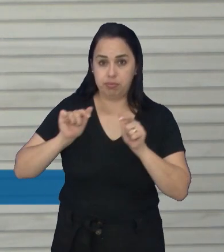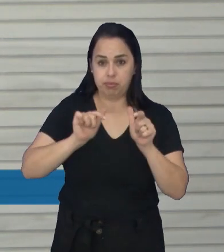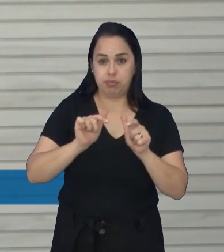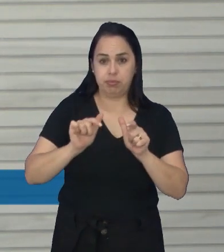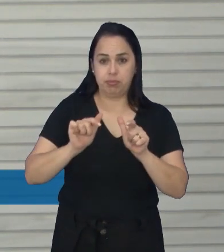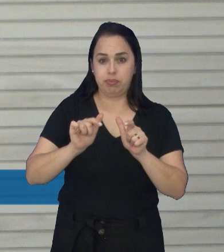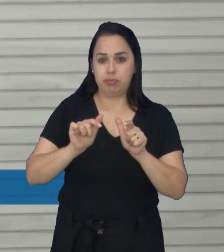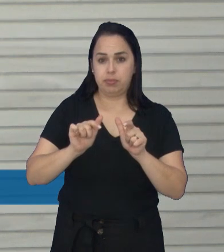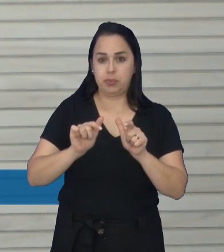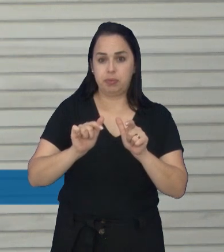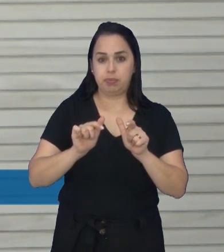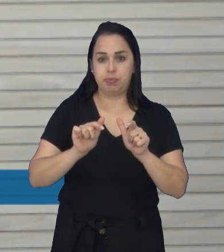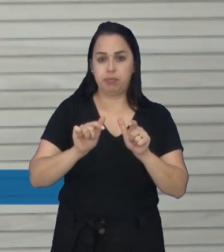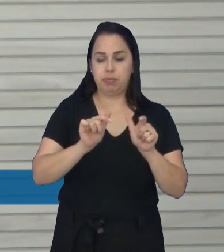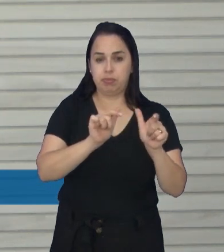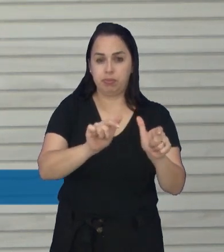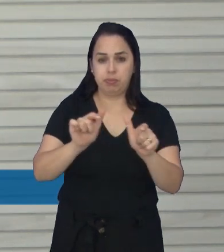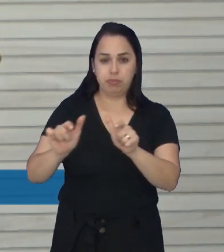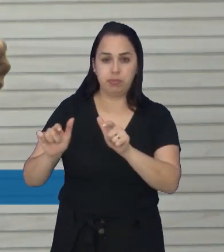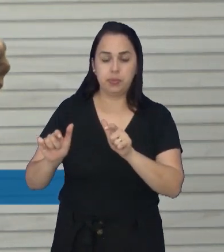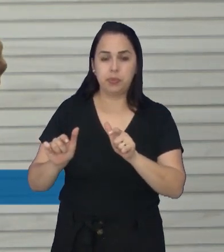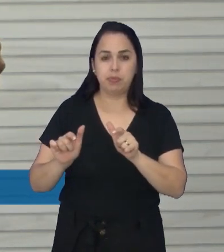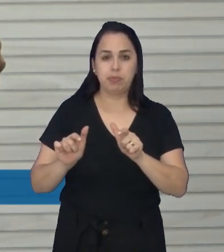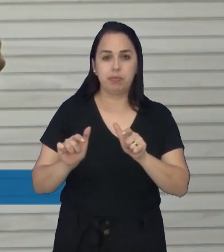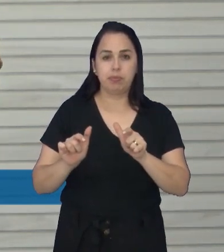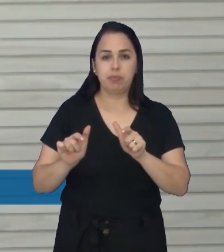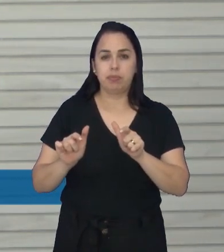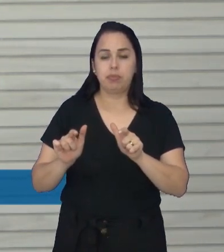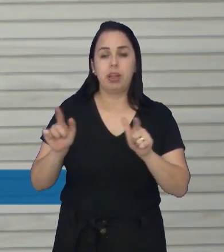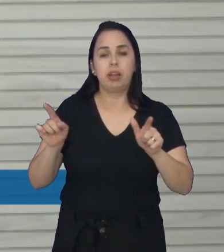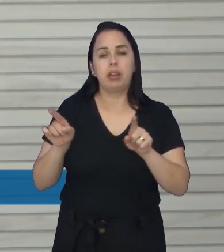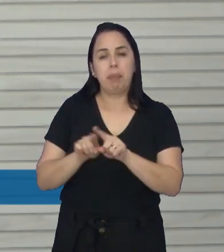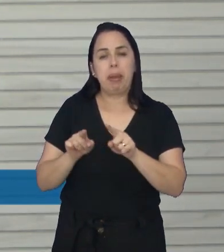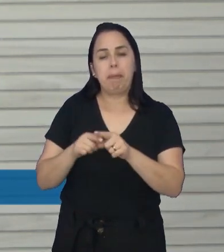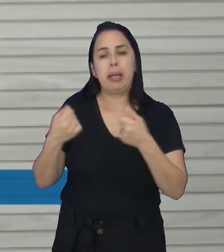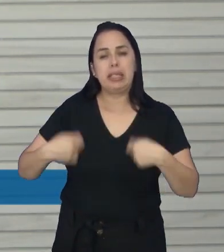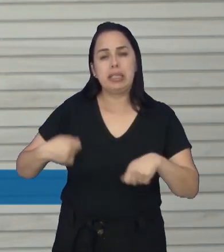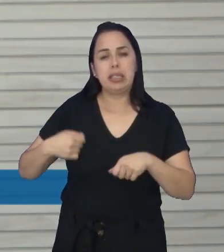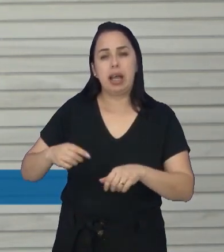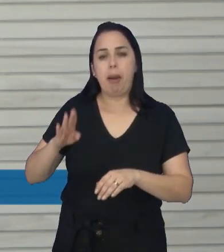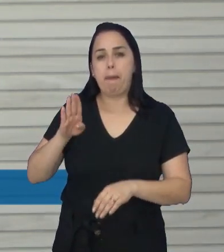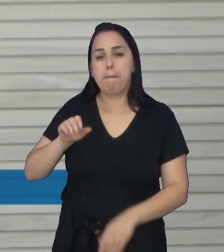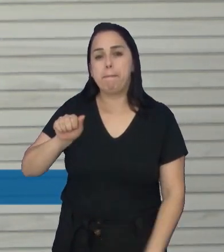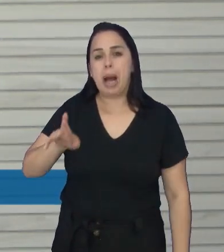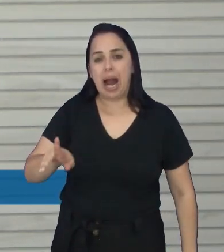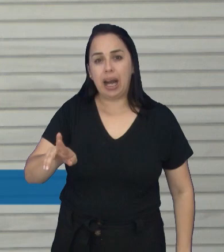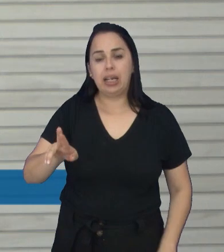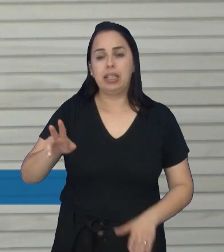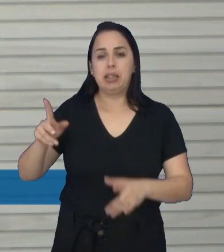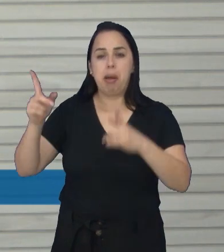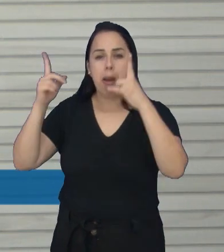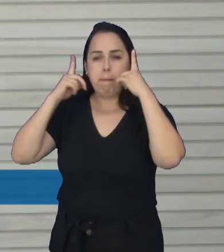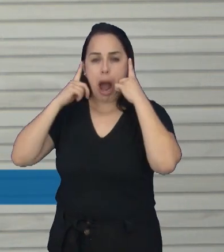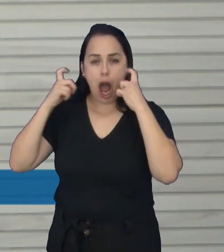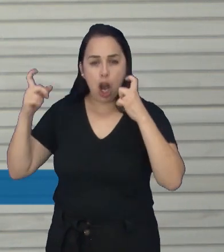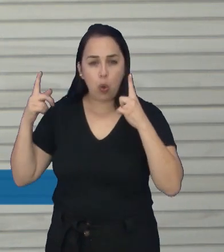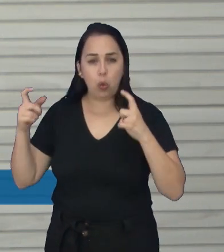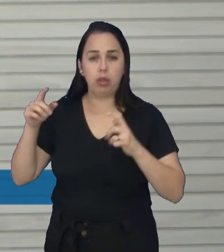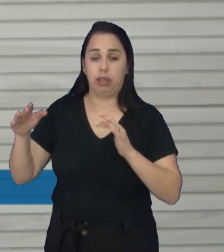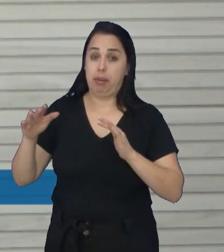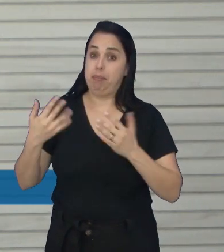legislar sobre os sons dos mares Acho que deveria ser separado uma lei específica para isso